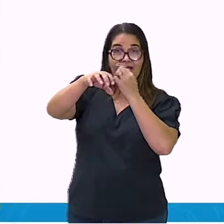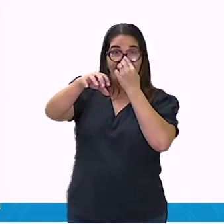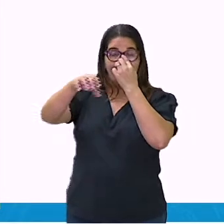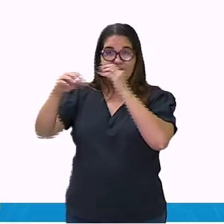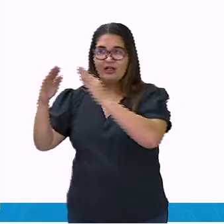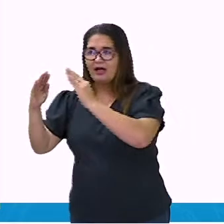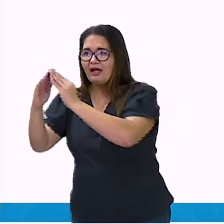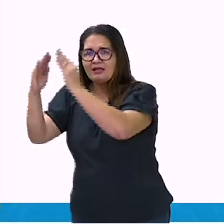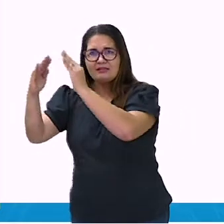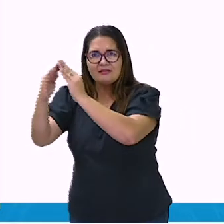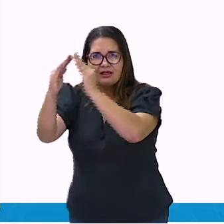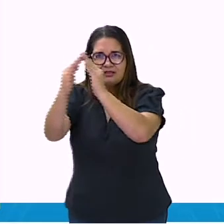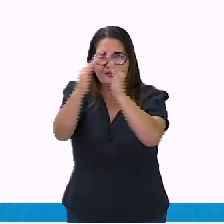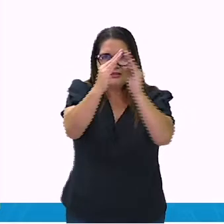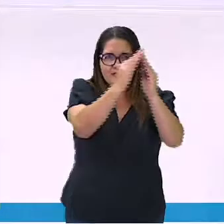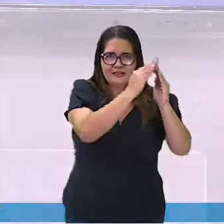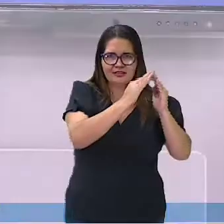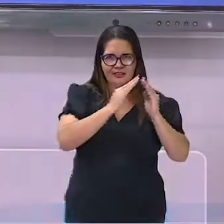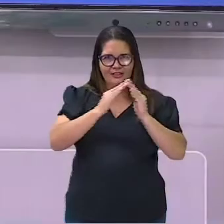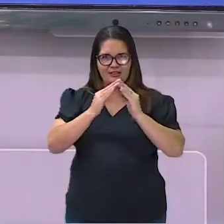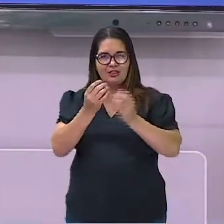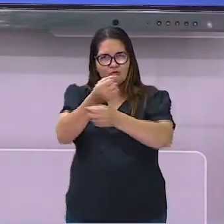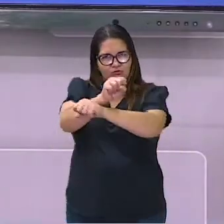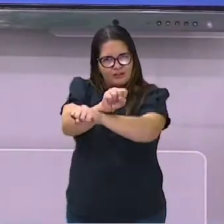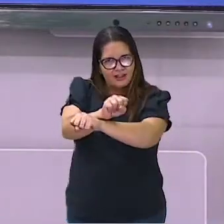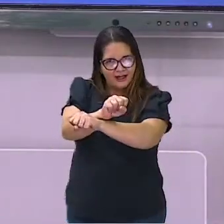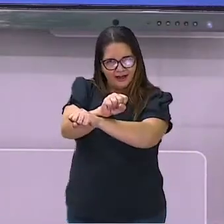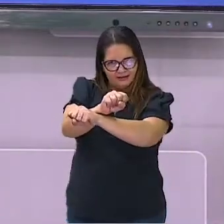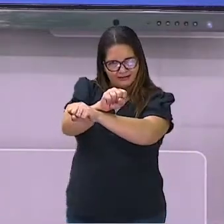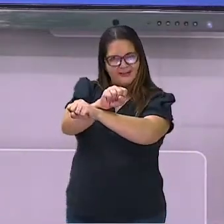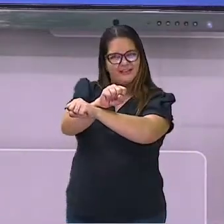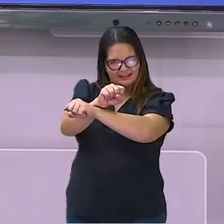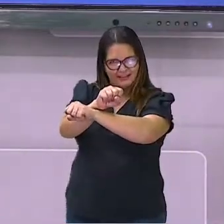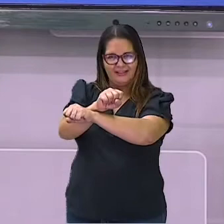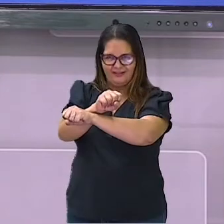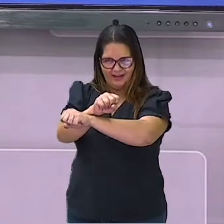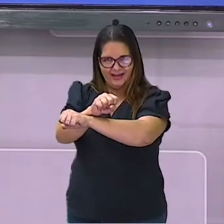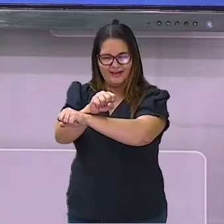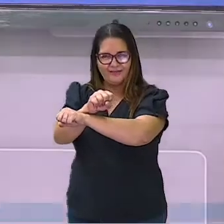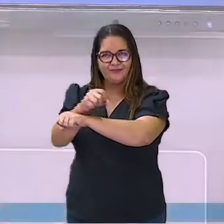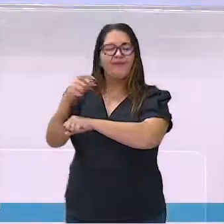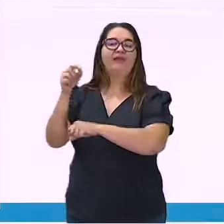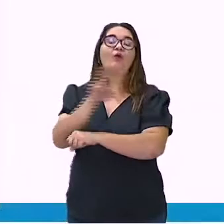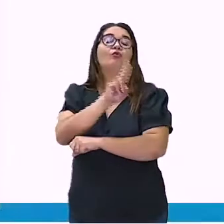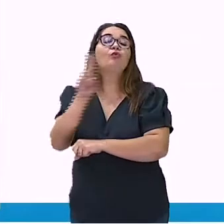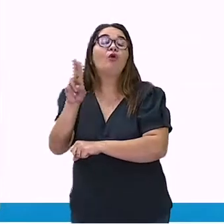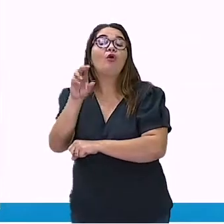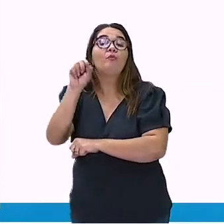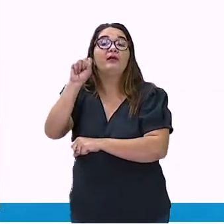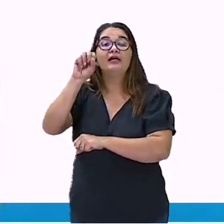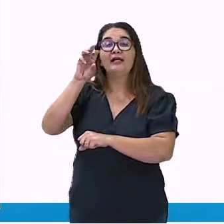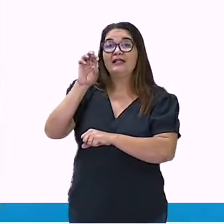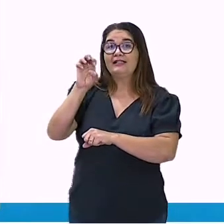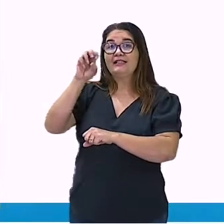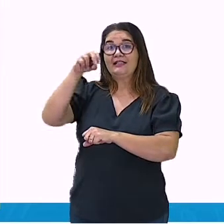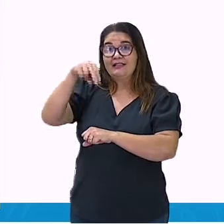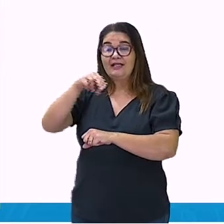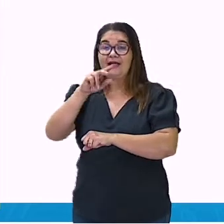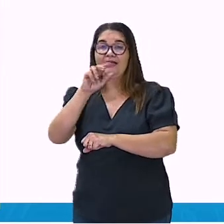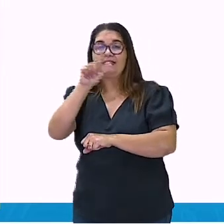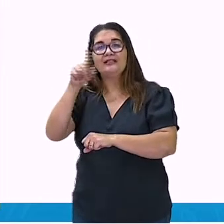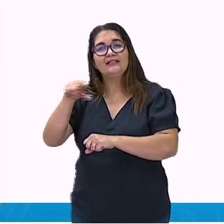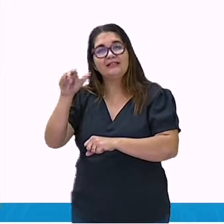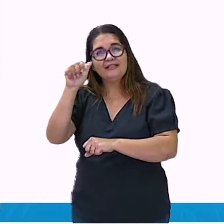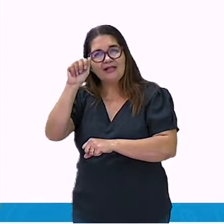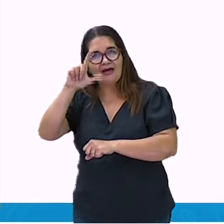escravos, que vocês sabem o nome muito bem, são as senzalas. Em torno